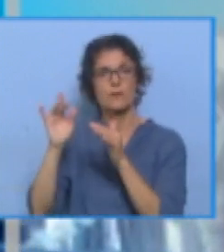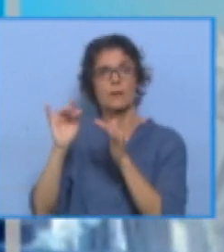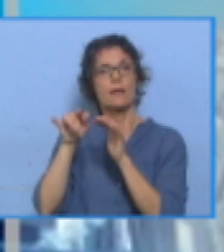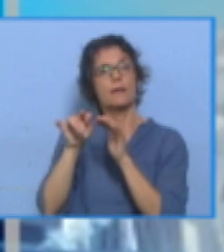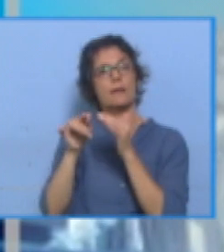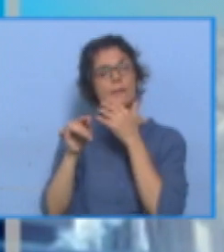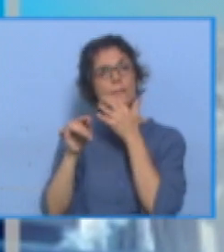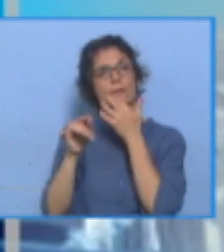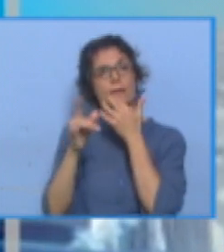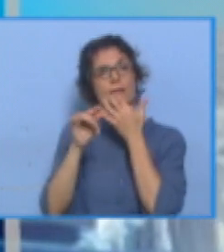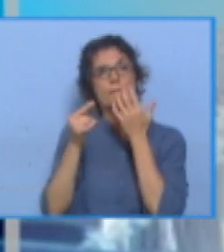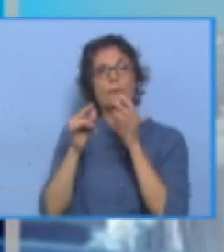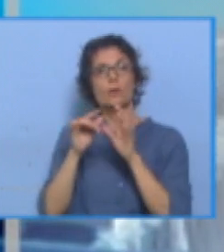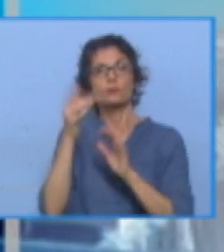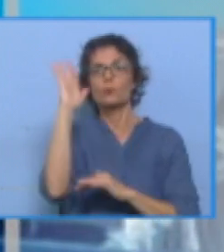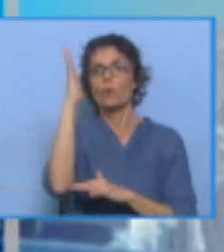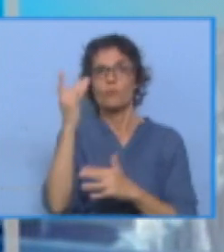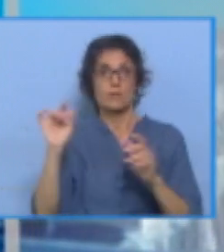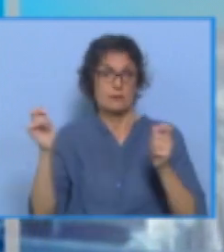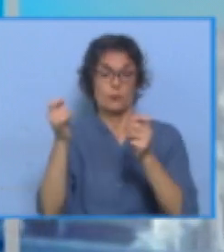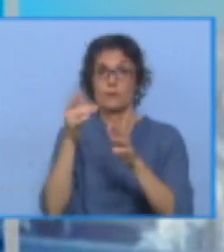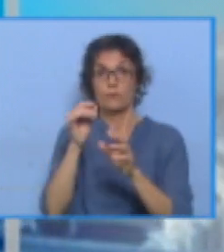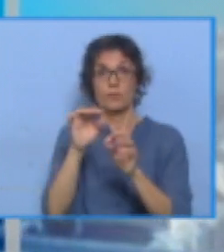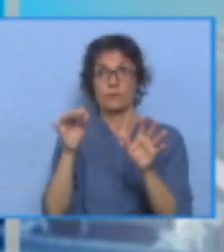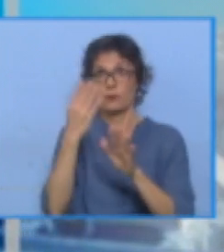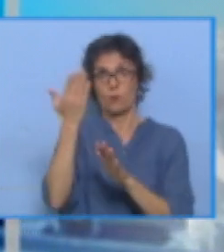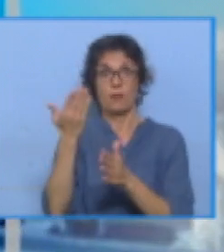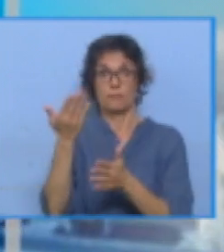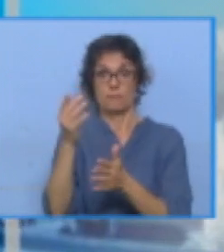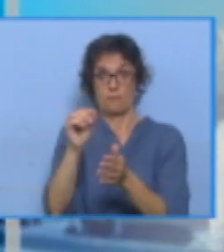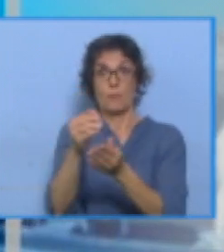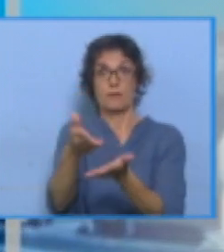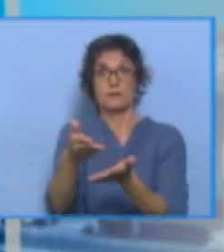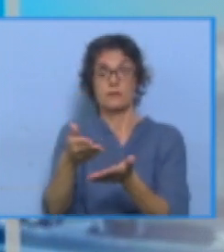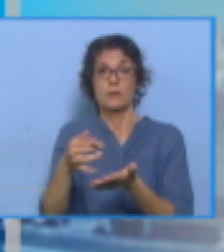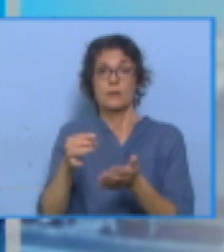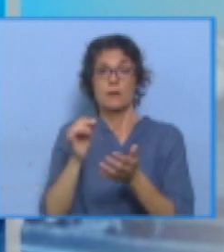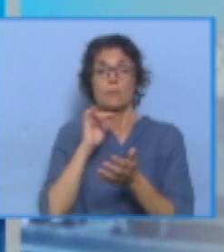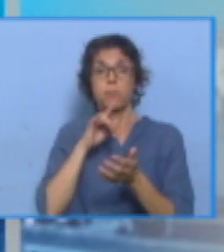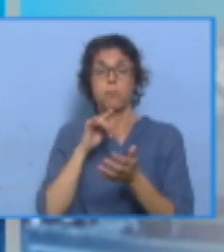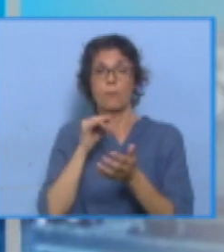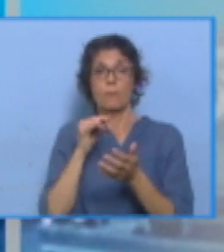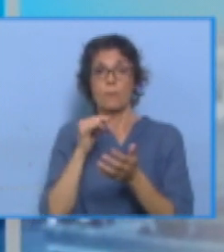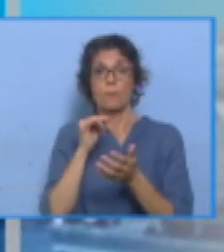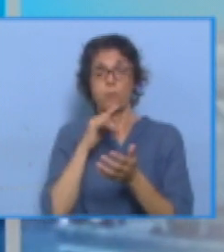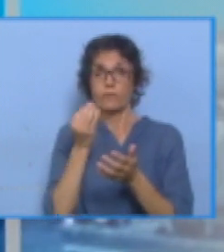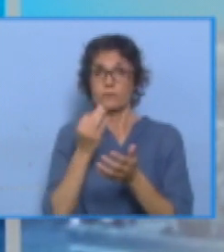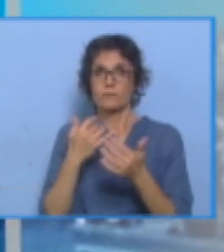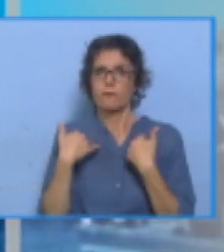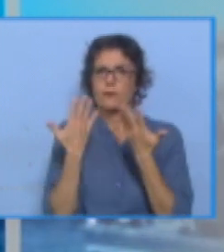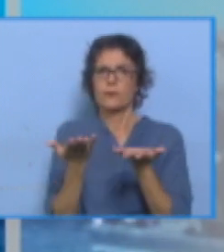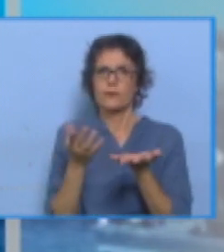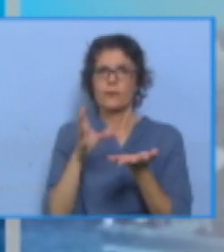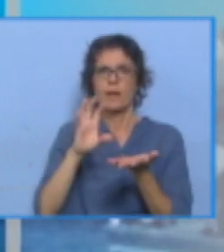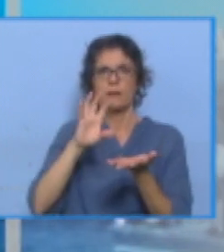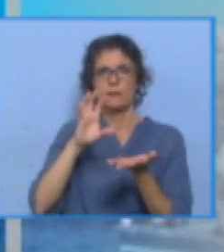numa conferência, num movimento destes, num evento destes. Acho que, portanto, há uma oferta muito grande de formas diferentes de